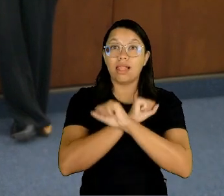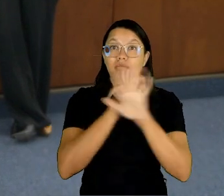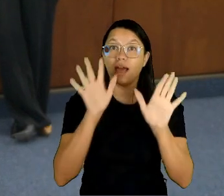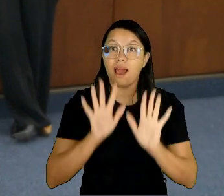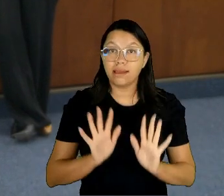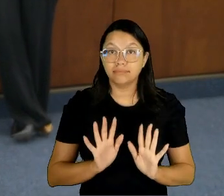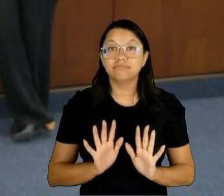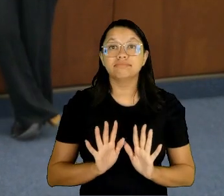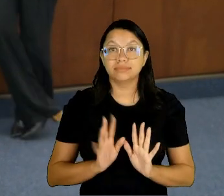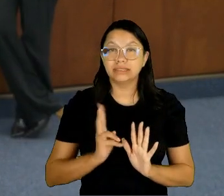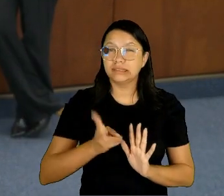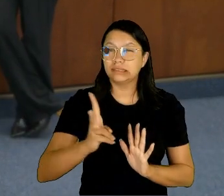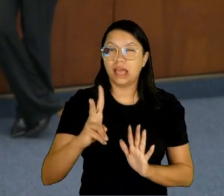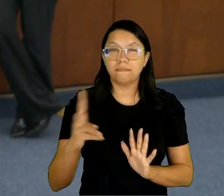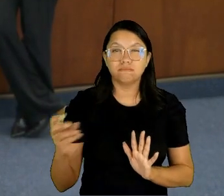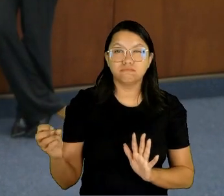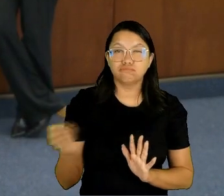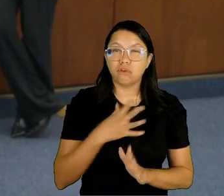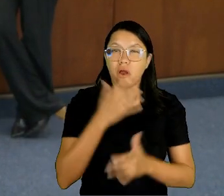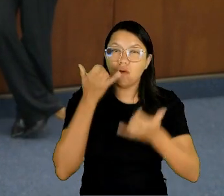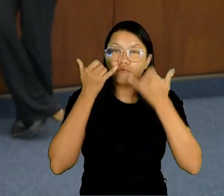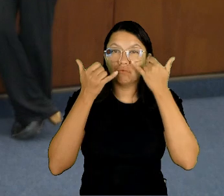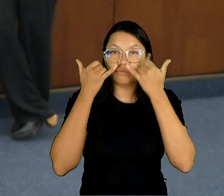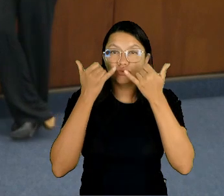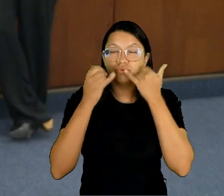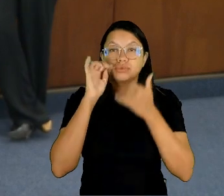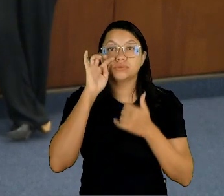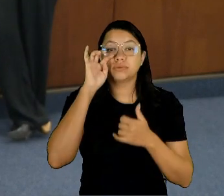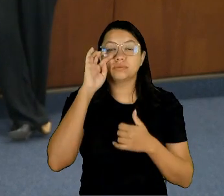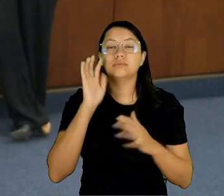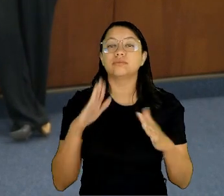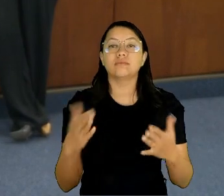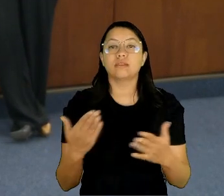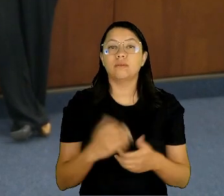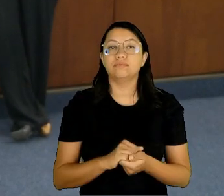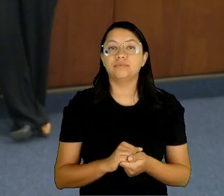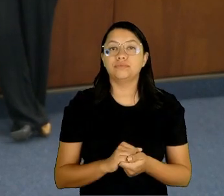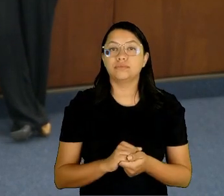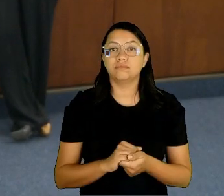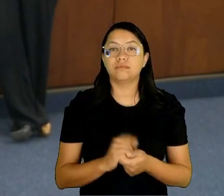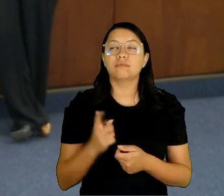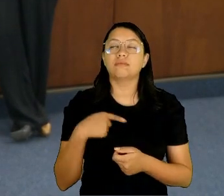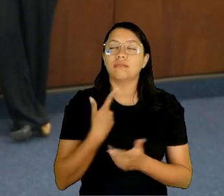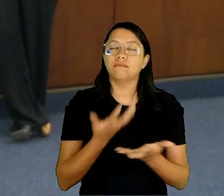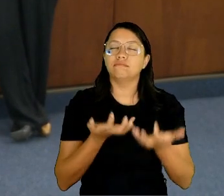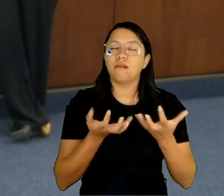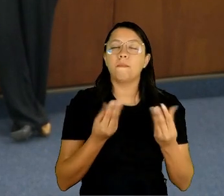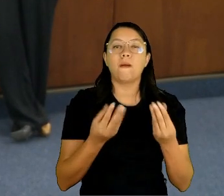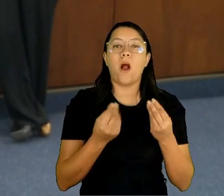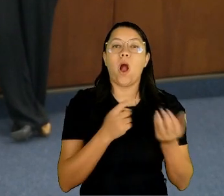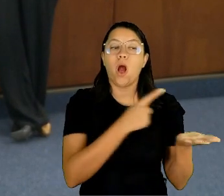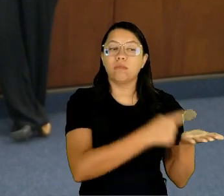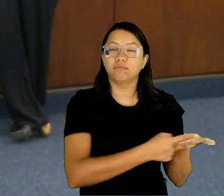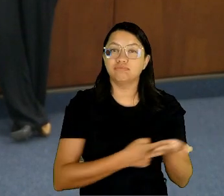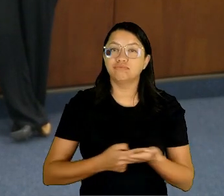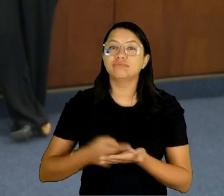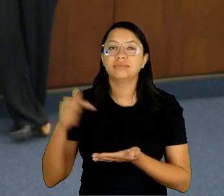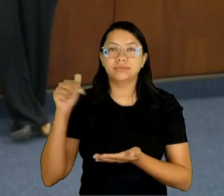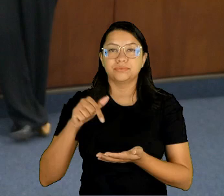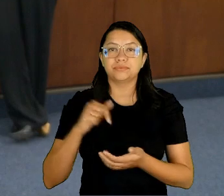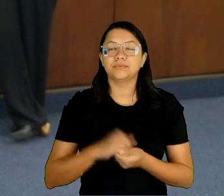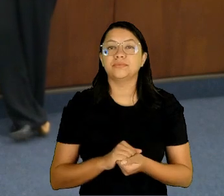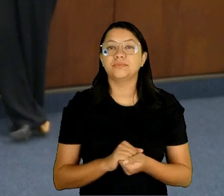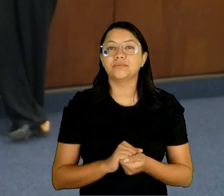né, com clareza, sempre tem informações muito atualizadas. Então, a gente fez questão de trazer ela de